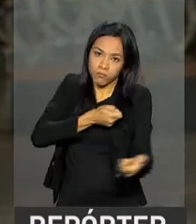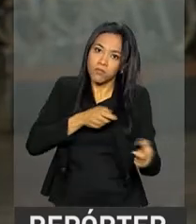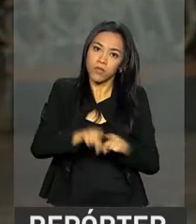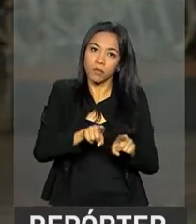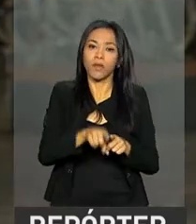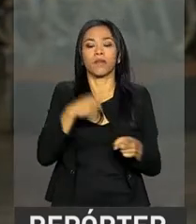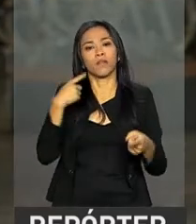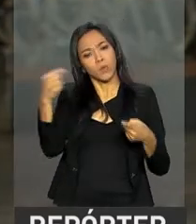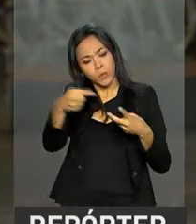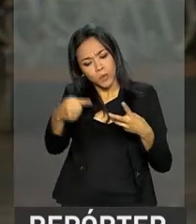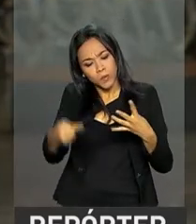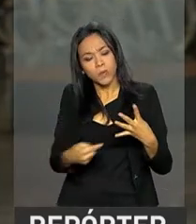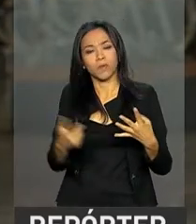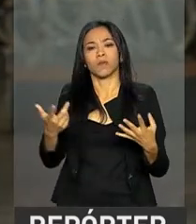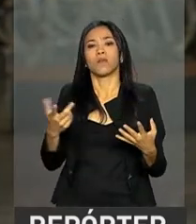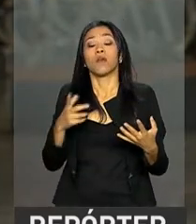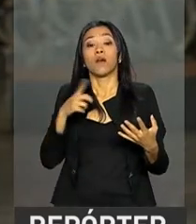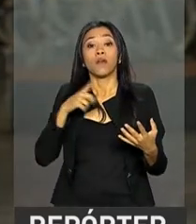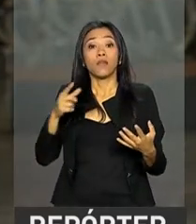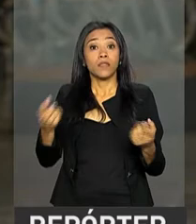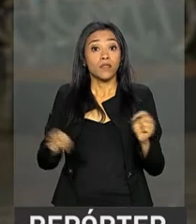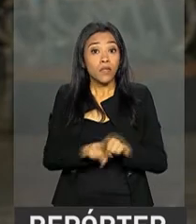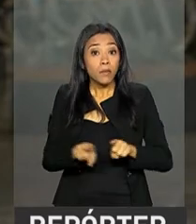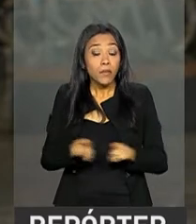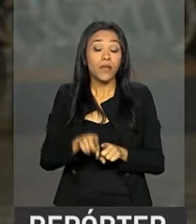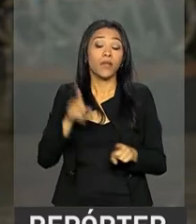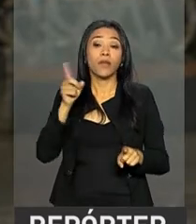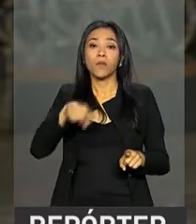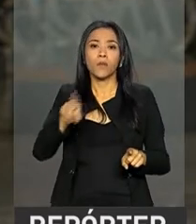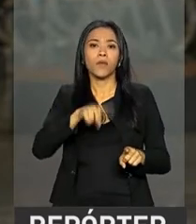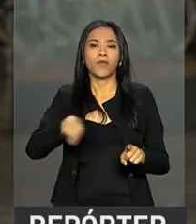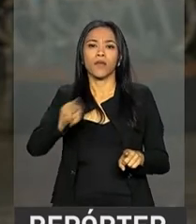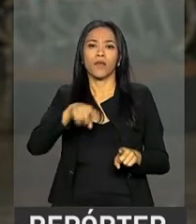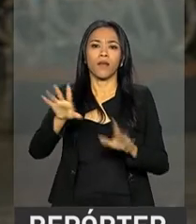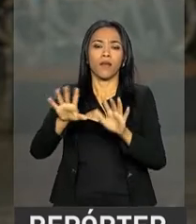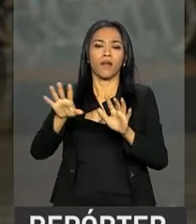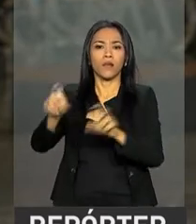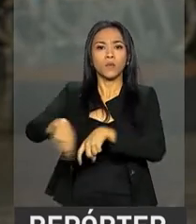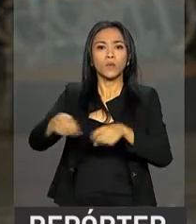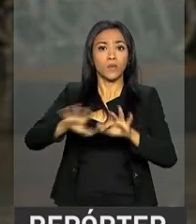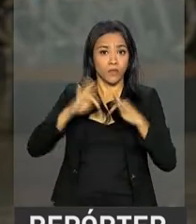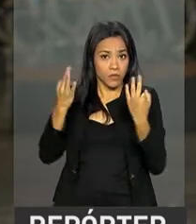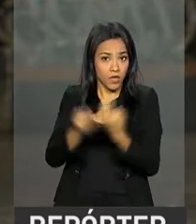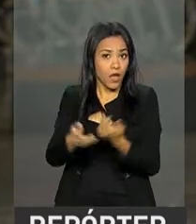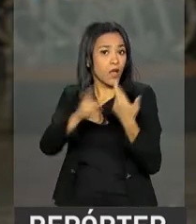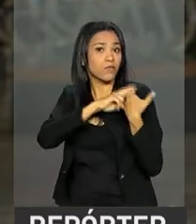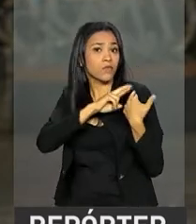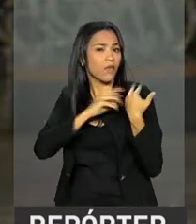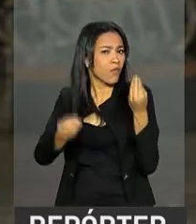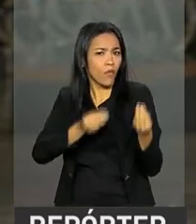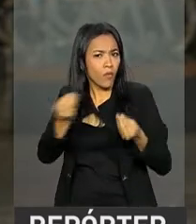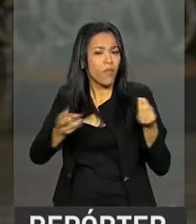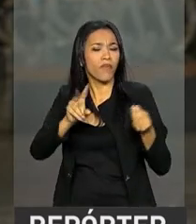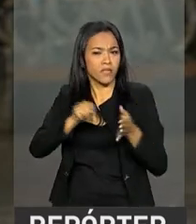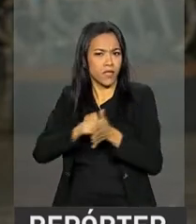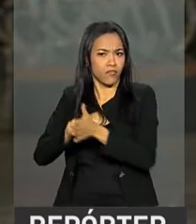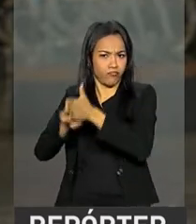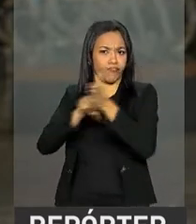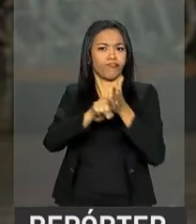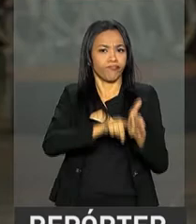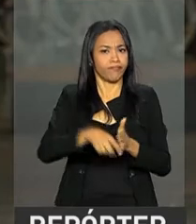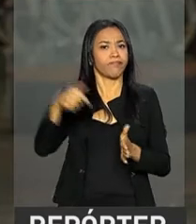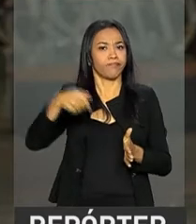o papel da agricultura familiar na produção rural na produção agrícola e agro pecuária nacional também vai ser investigada durante sua